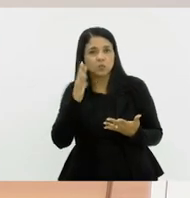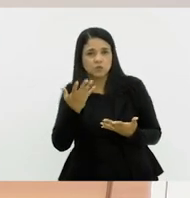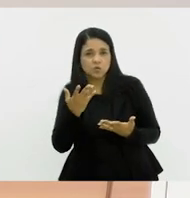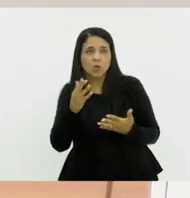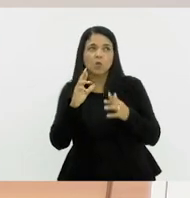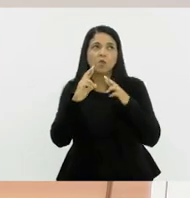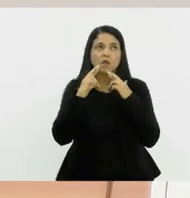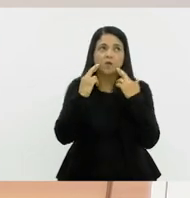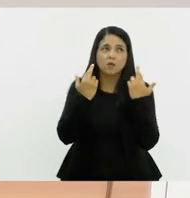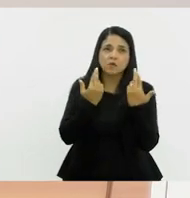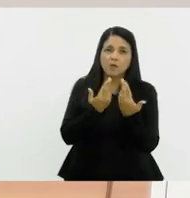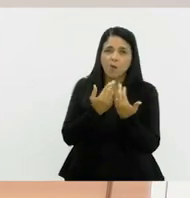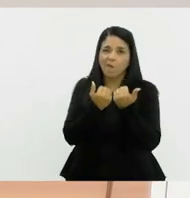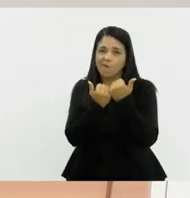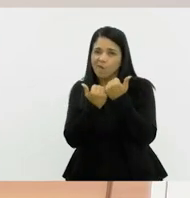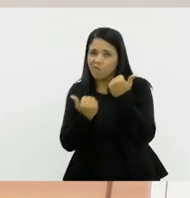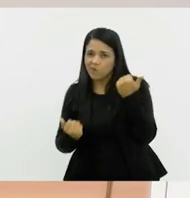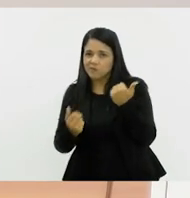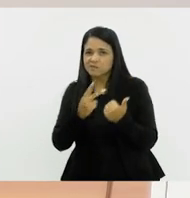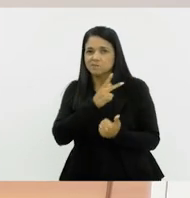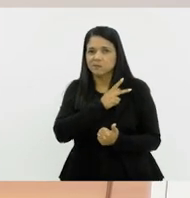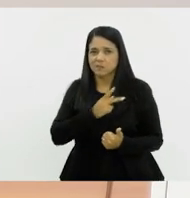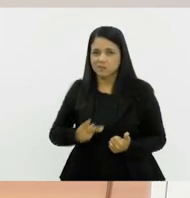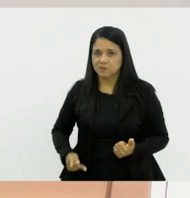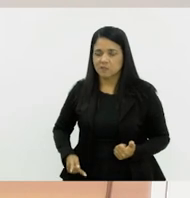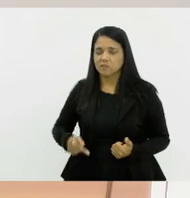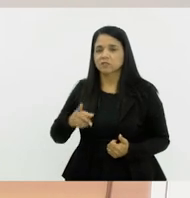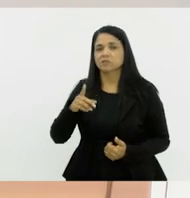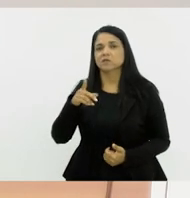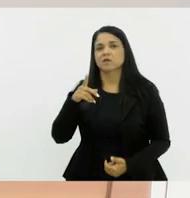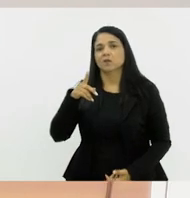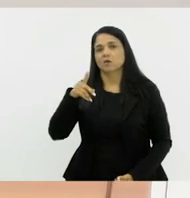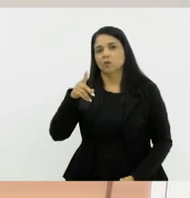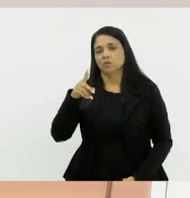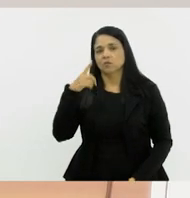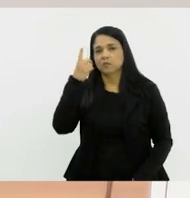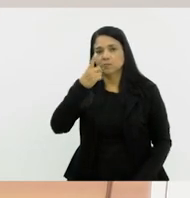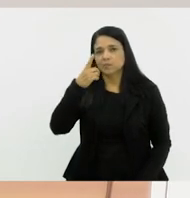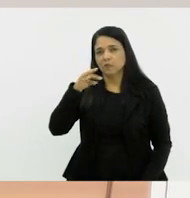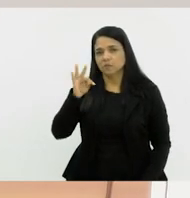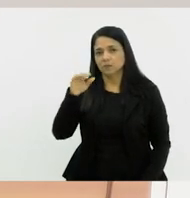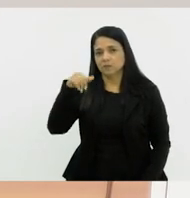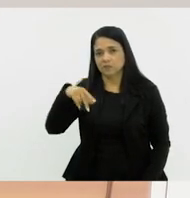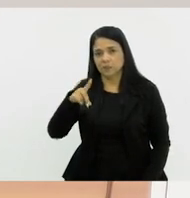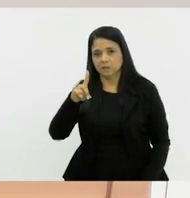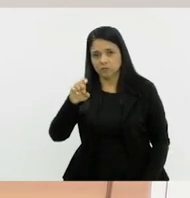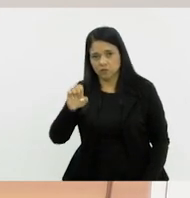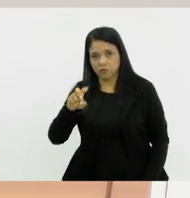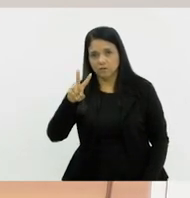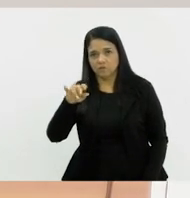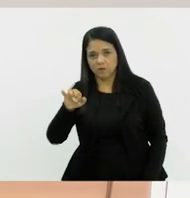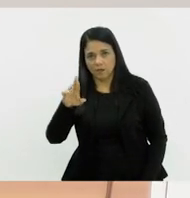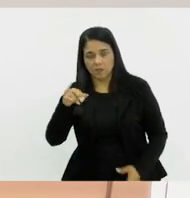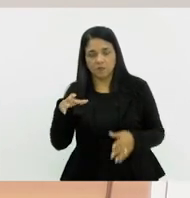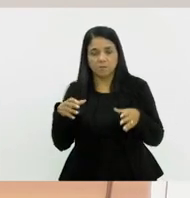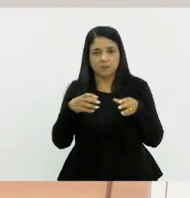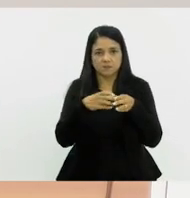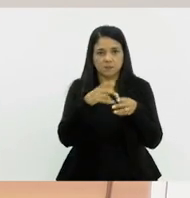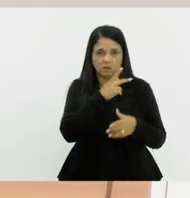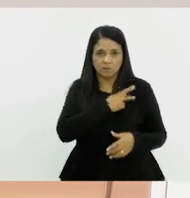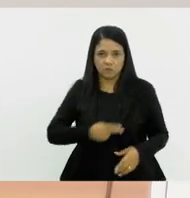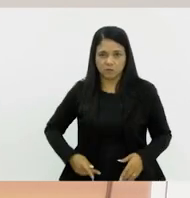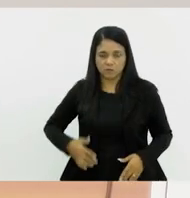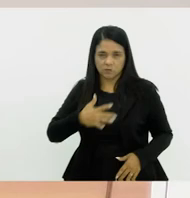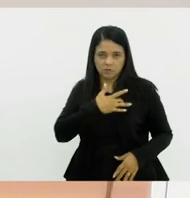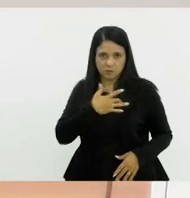reunião. O vice-presidente é o deputado Tande Vieira, que é o presidente da Comissão de Saúde. O deputado Luiz